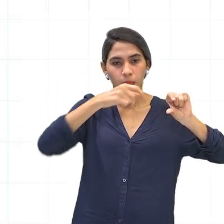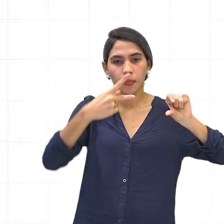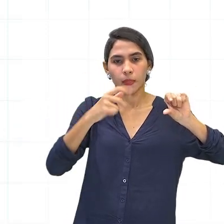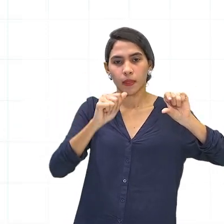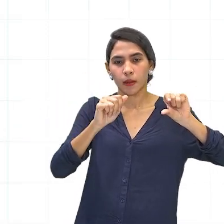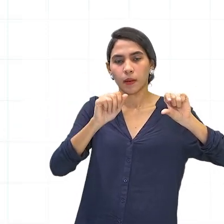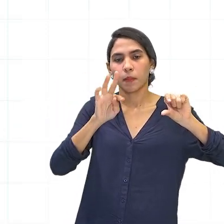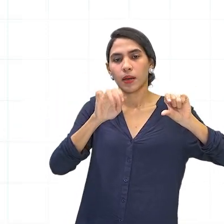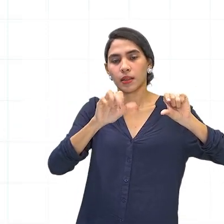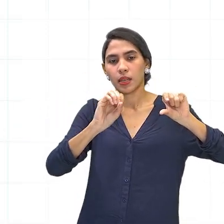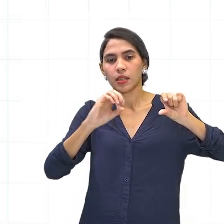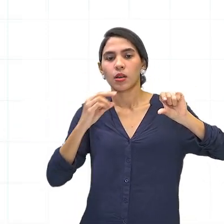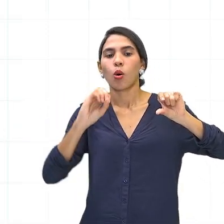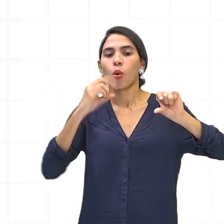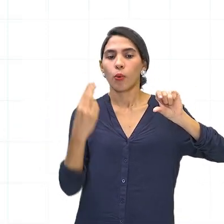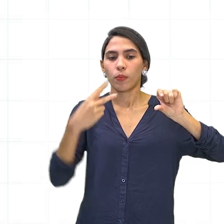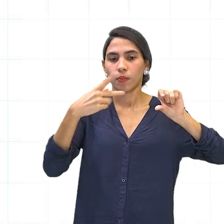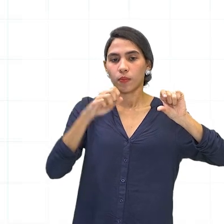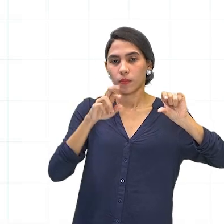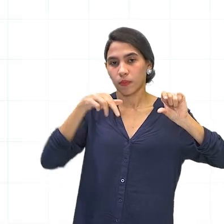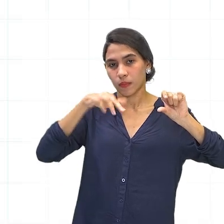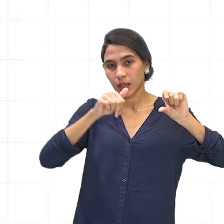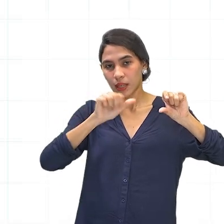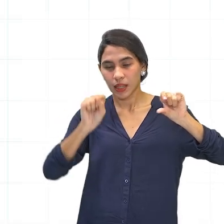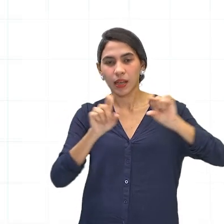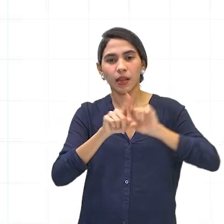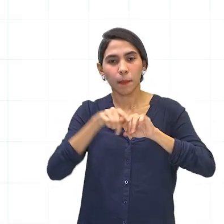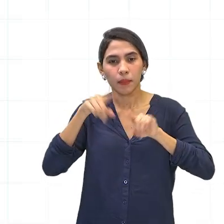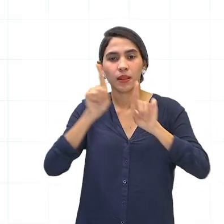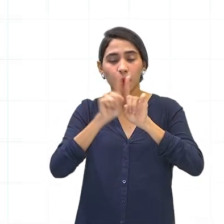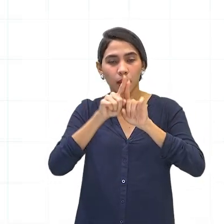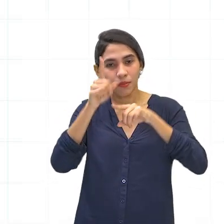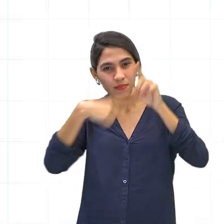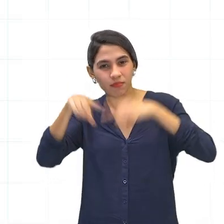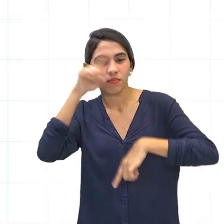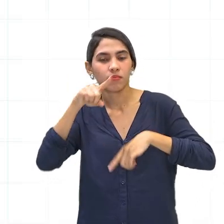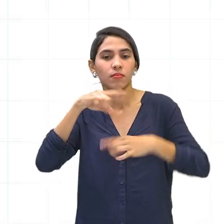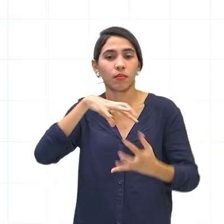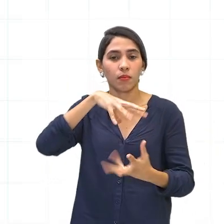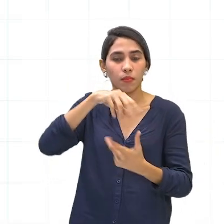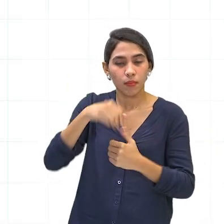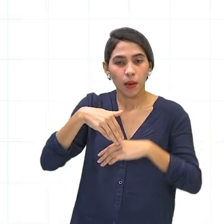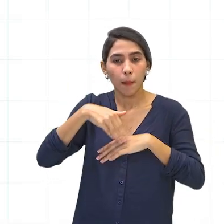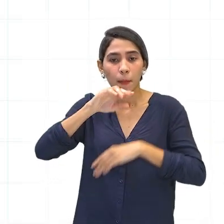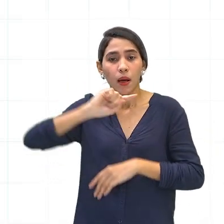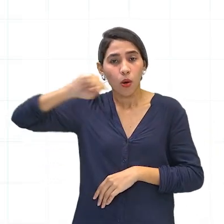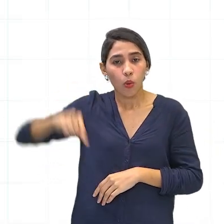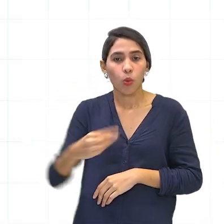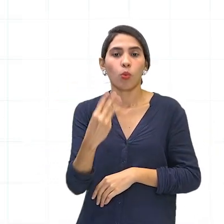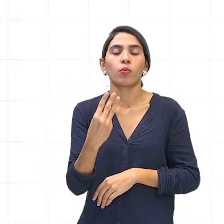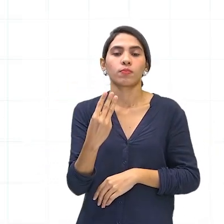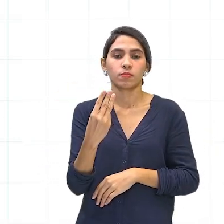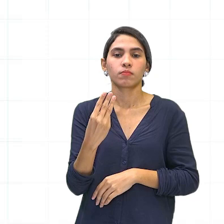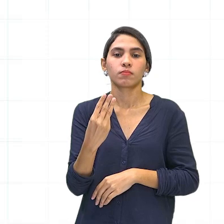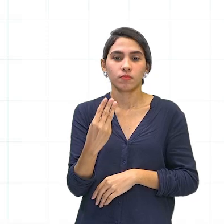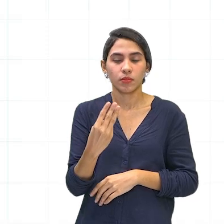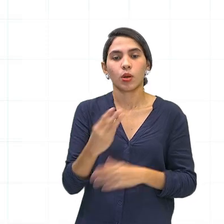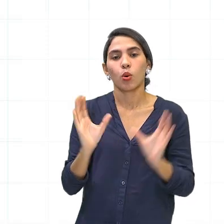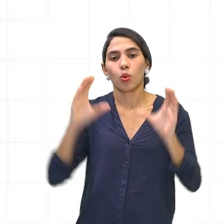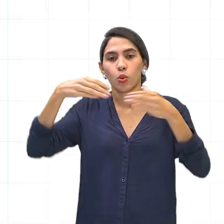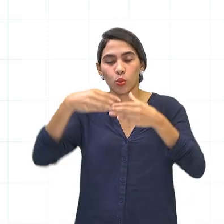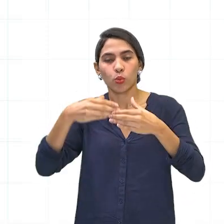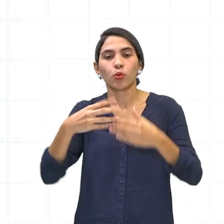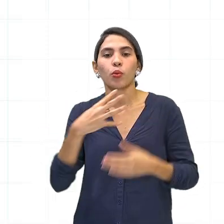pernas. Esse filo de animais é o mais diversificado do planeta, com mais de 1 milhão de espécies